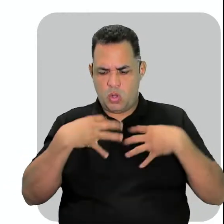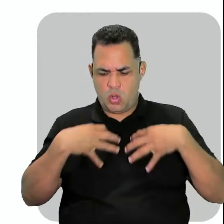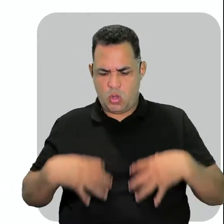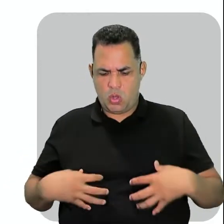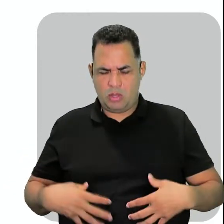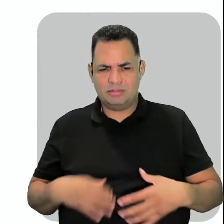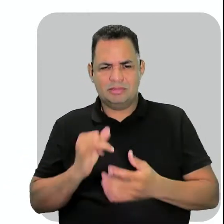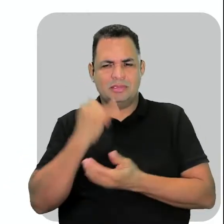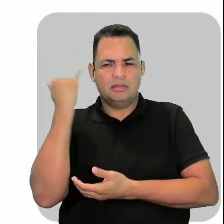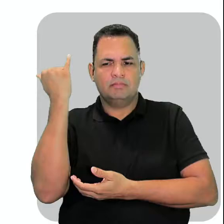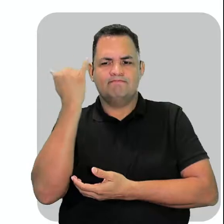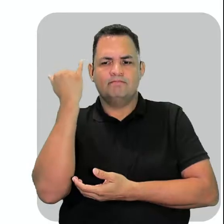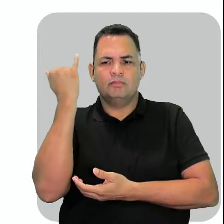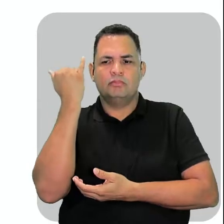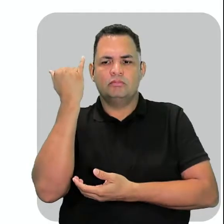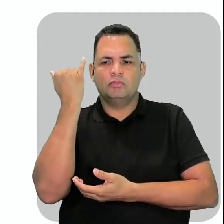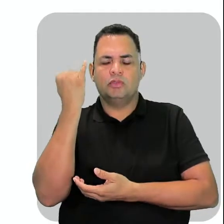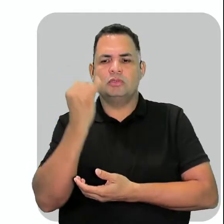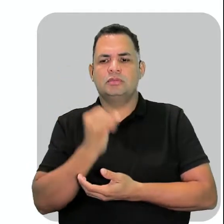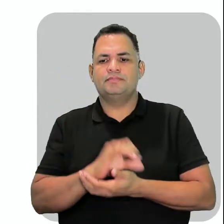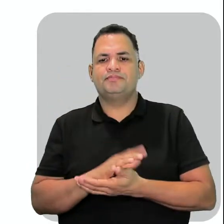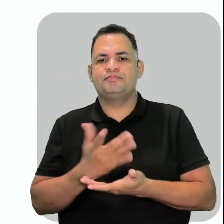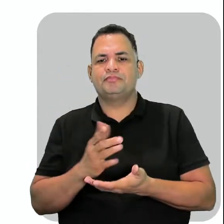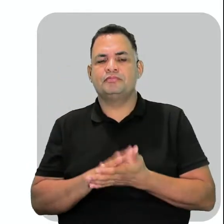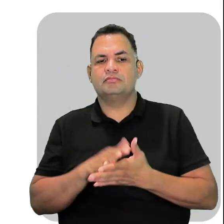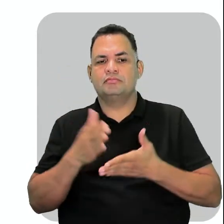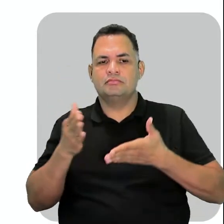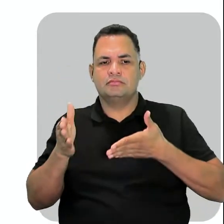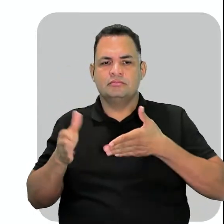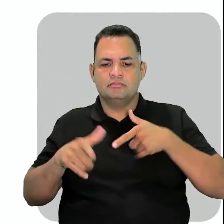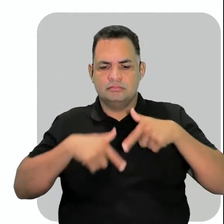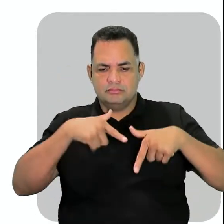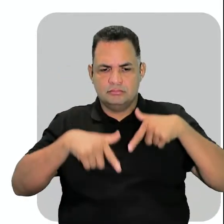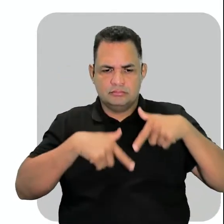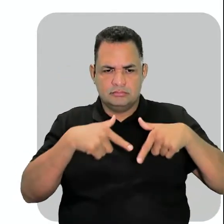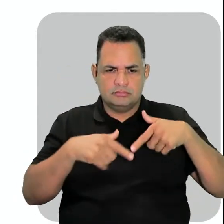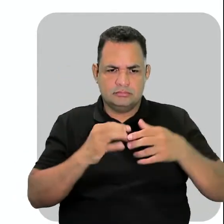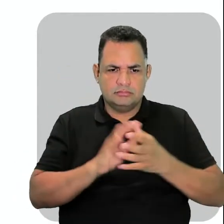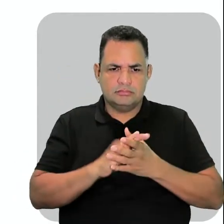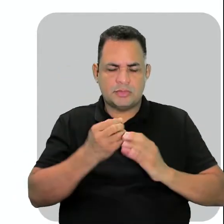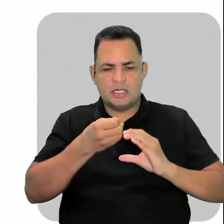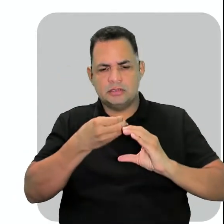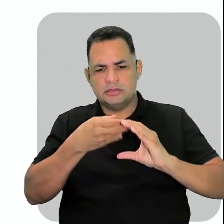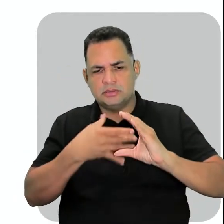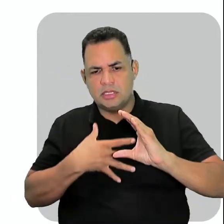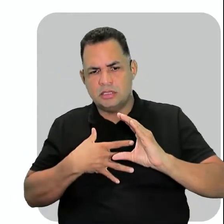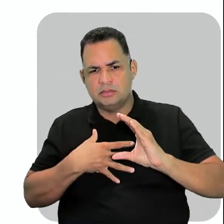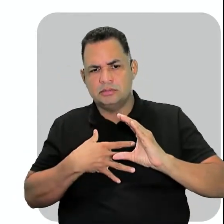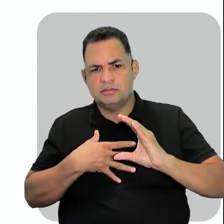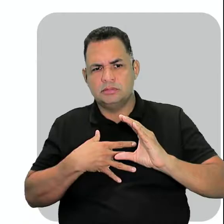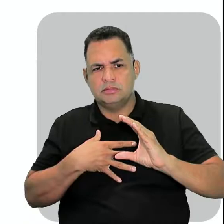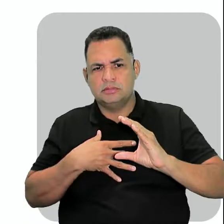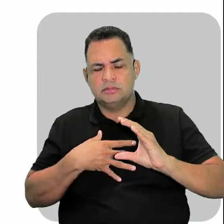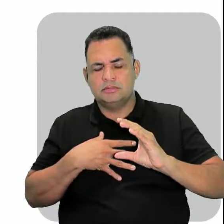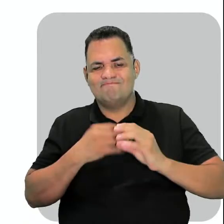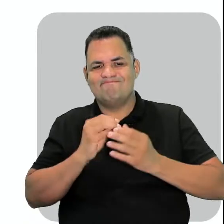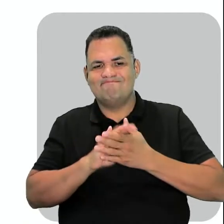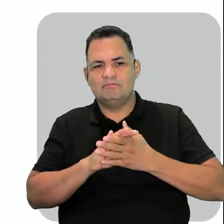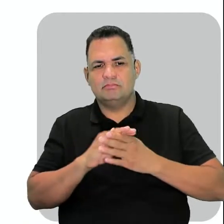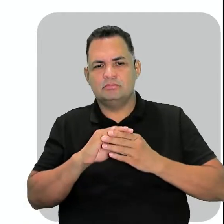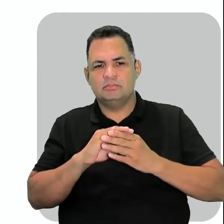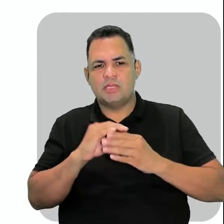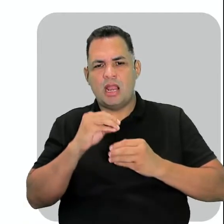funções importantíssimas. Eles trabalham na produção de células vermelhas do sangue, produção